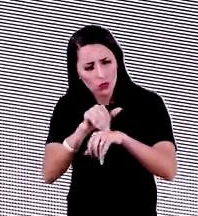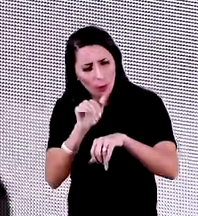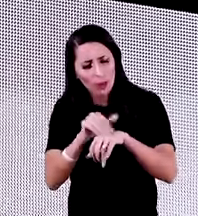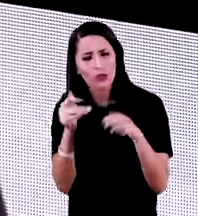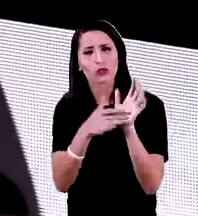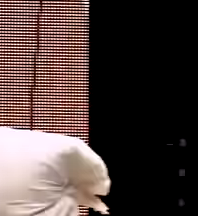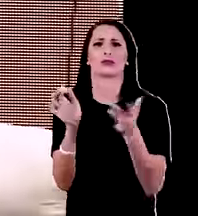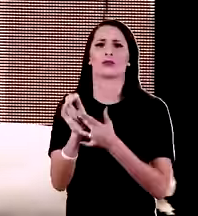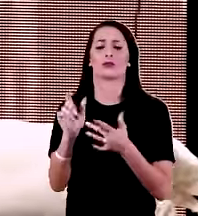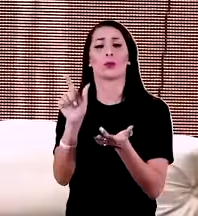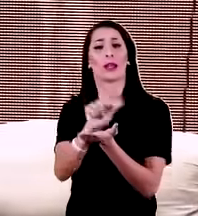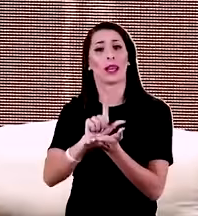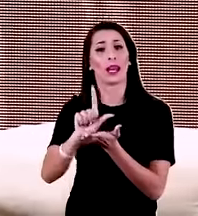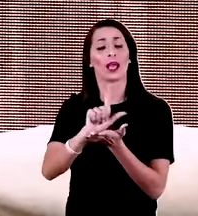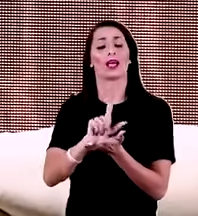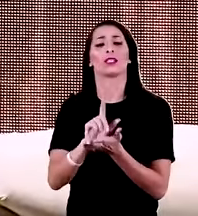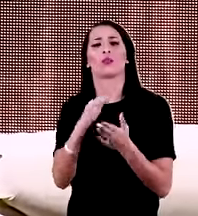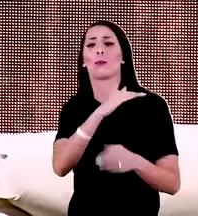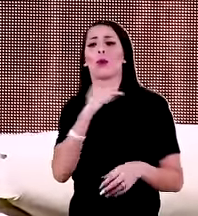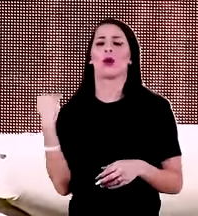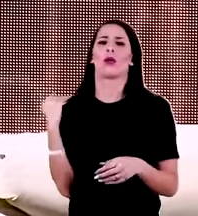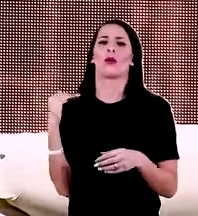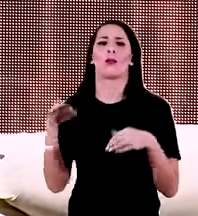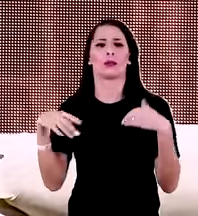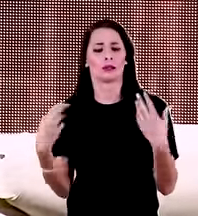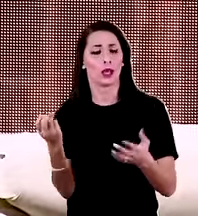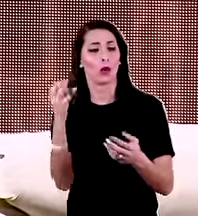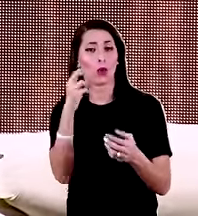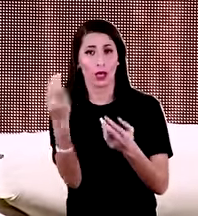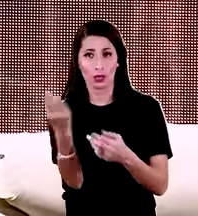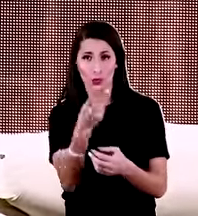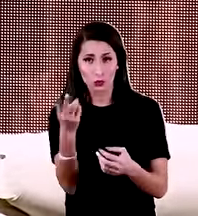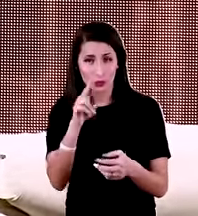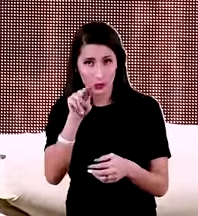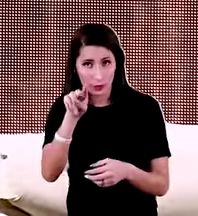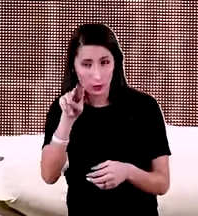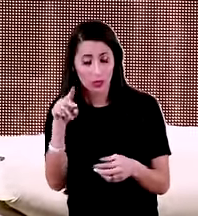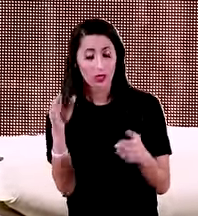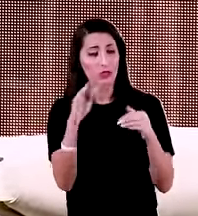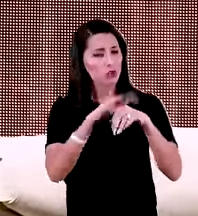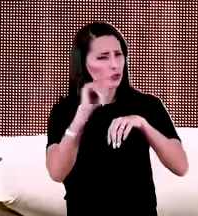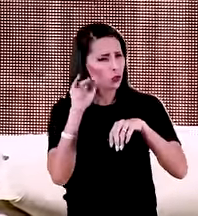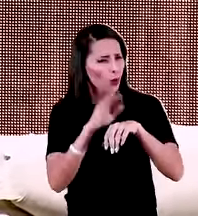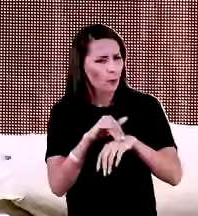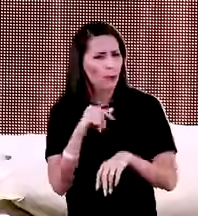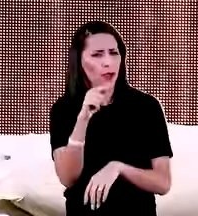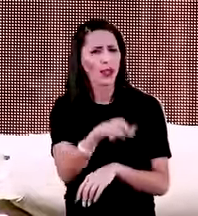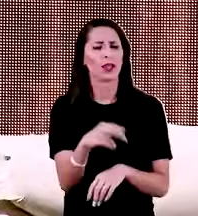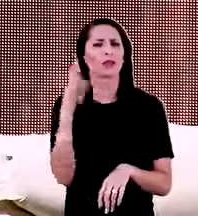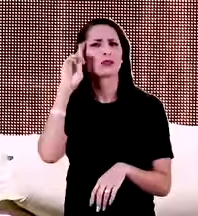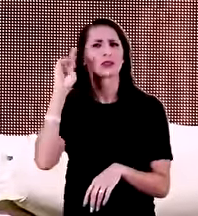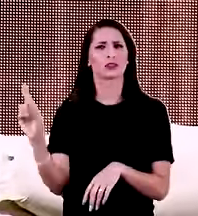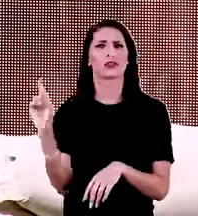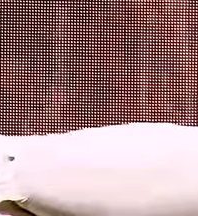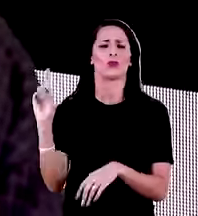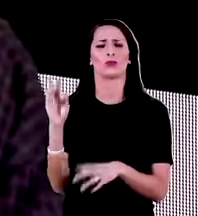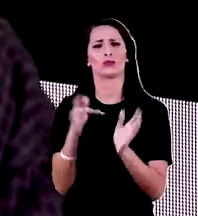E Marta e Maria dizem assim, ó, manda chamar o mestre, avisa ele que aquele a quem ele ama está